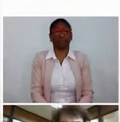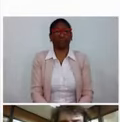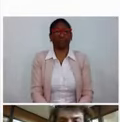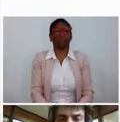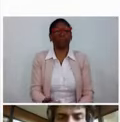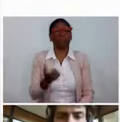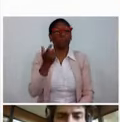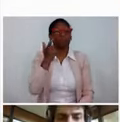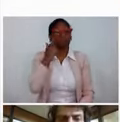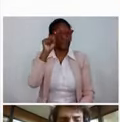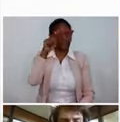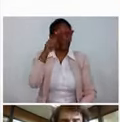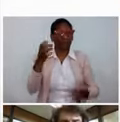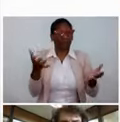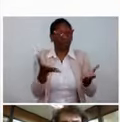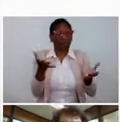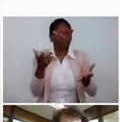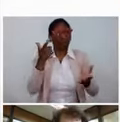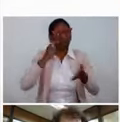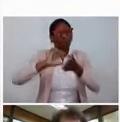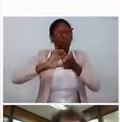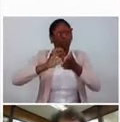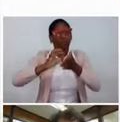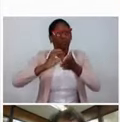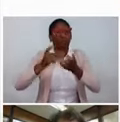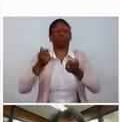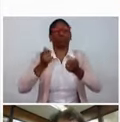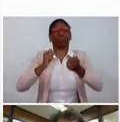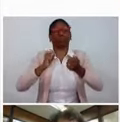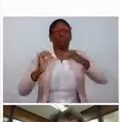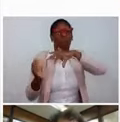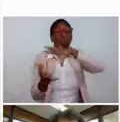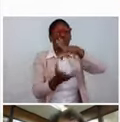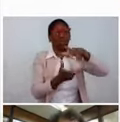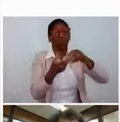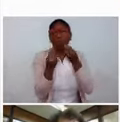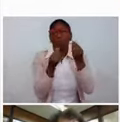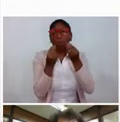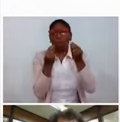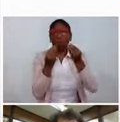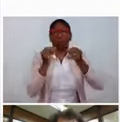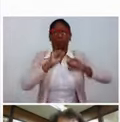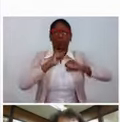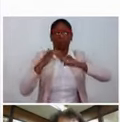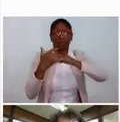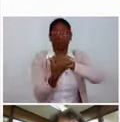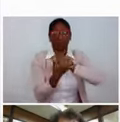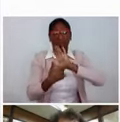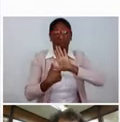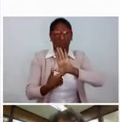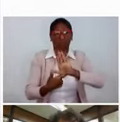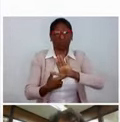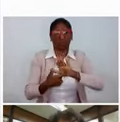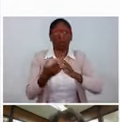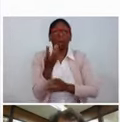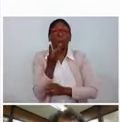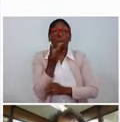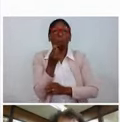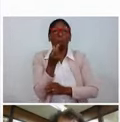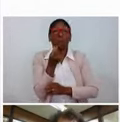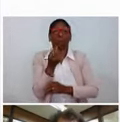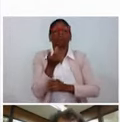Imagino que sim. Então, aqui trazendo já os dados do Covid no mundo, né? Esse gráfico ele mostra o número de casos